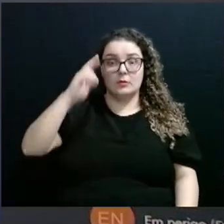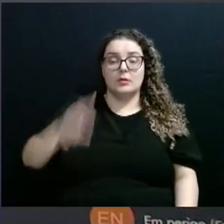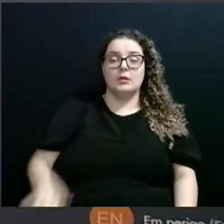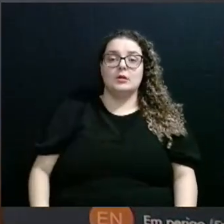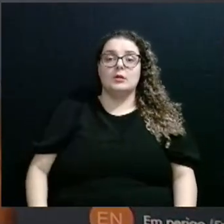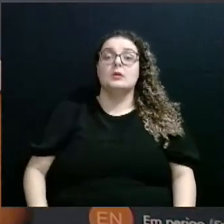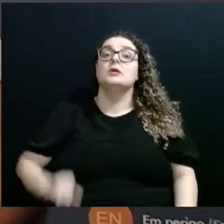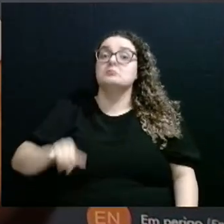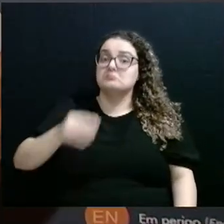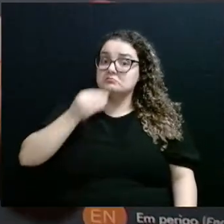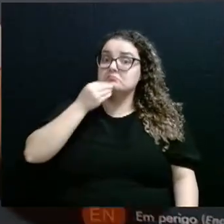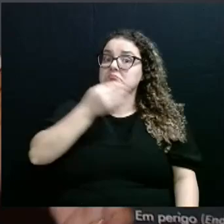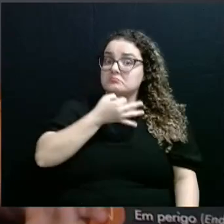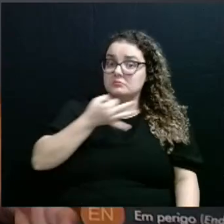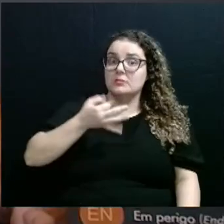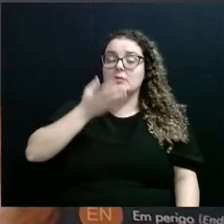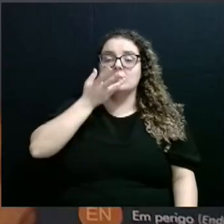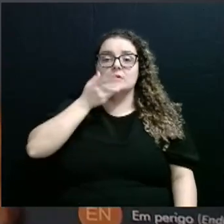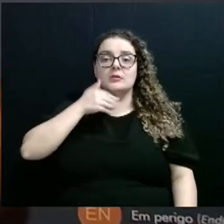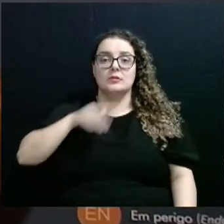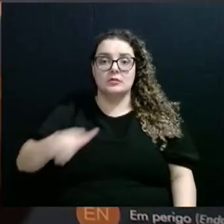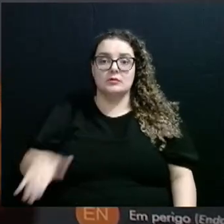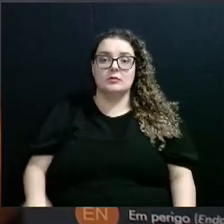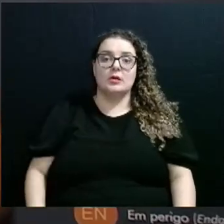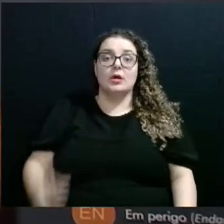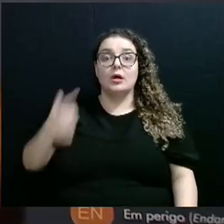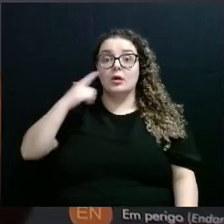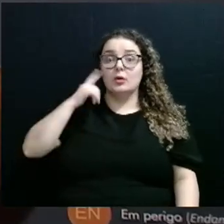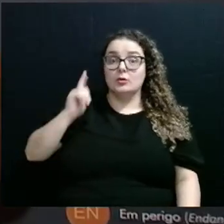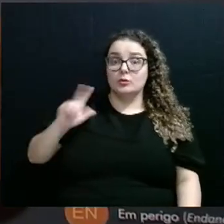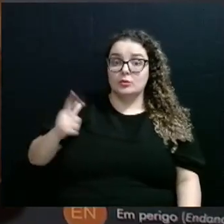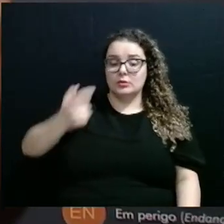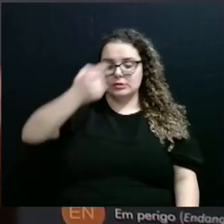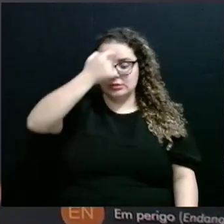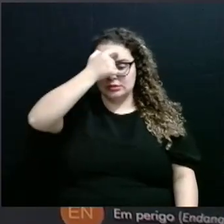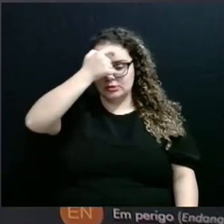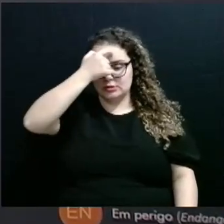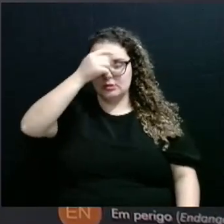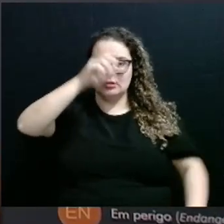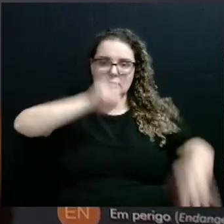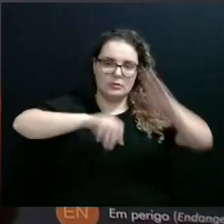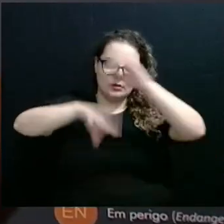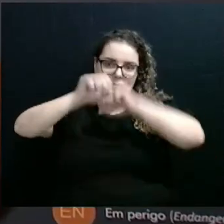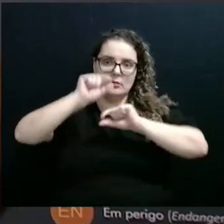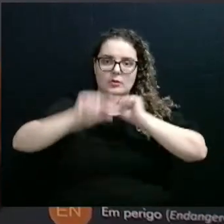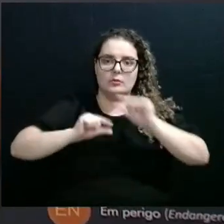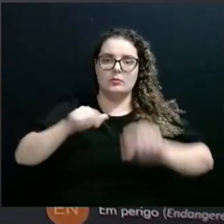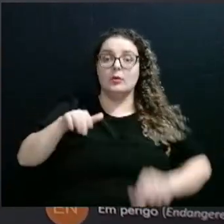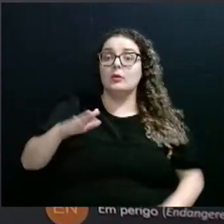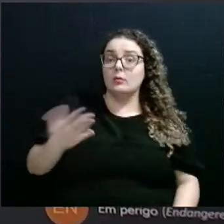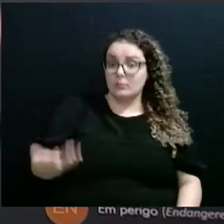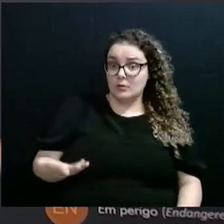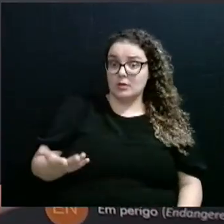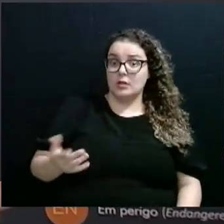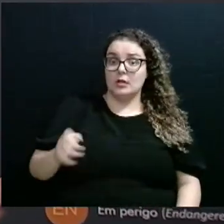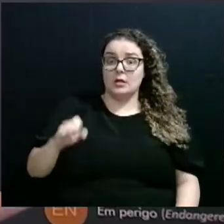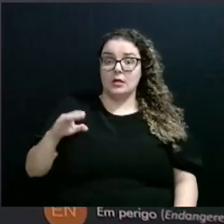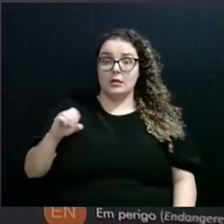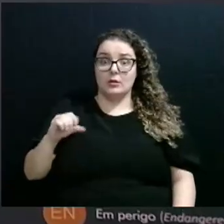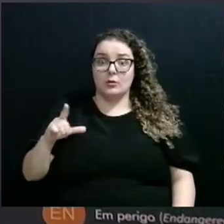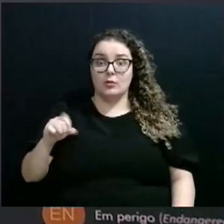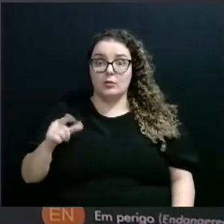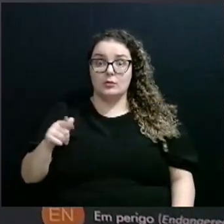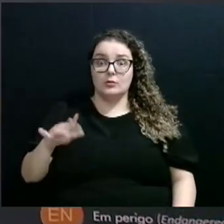aí para as crianças, claro, se conscientizarem, aprenderem um pouco mais sobre ecologia, sobre meio